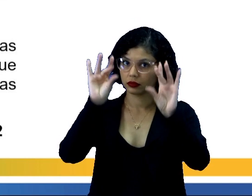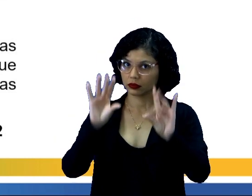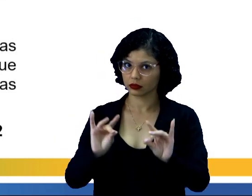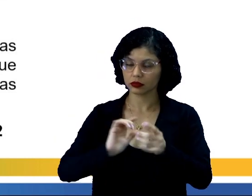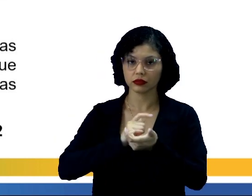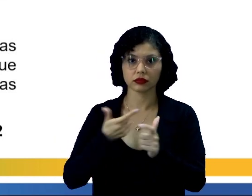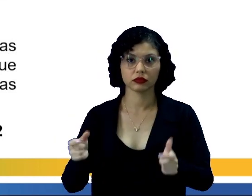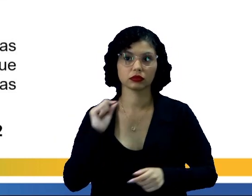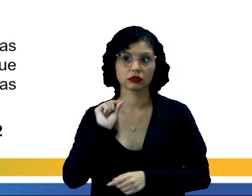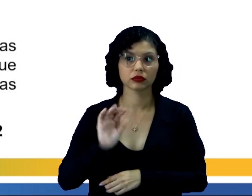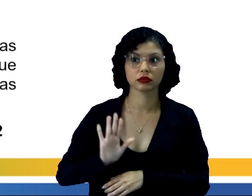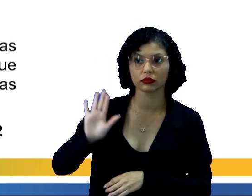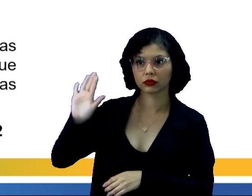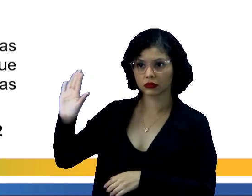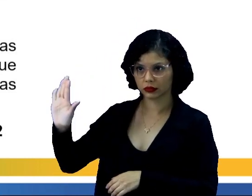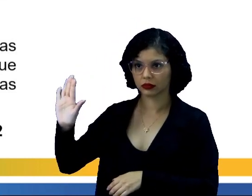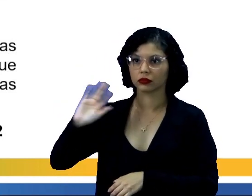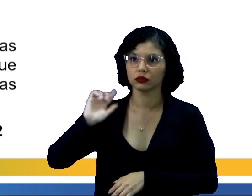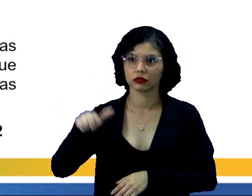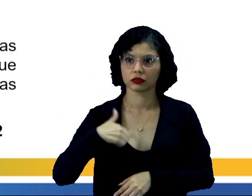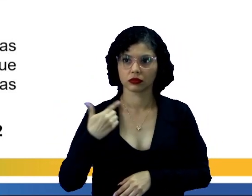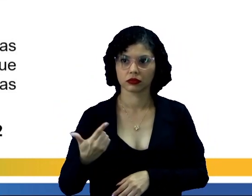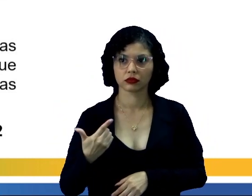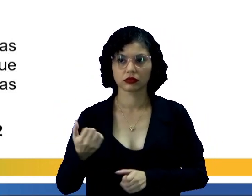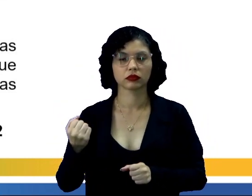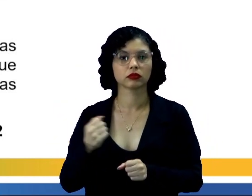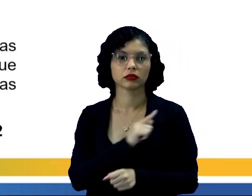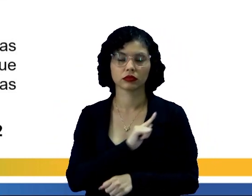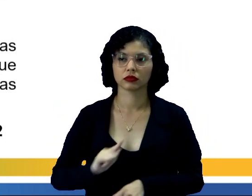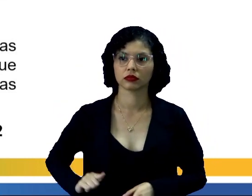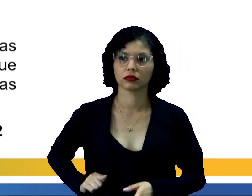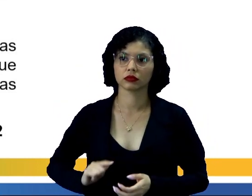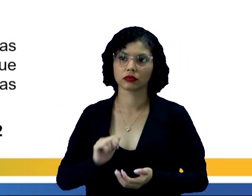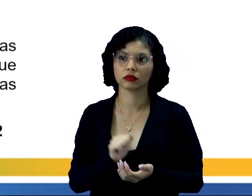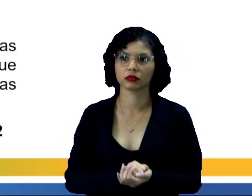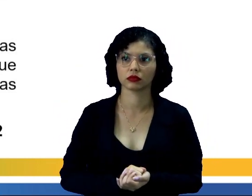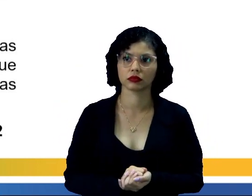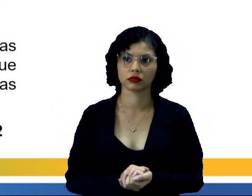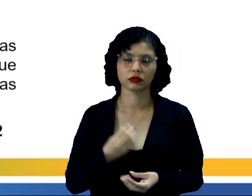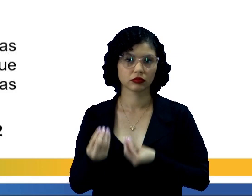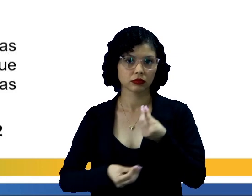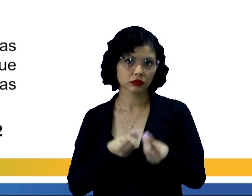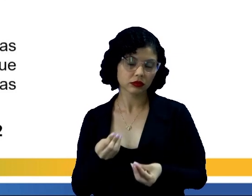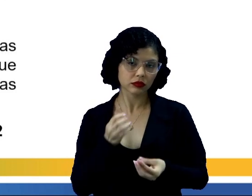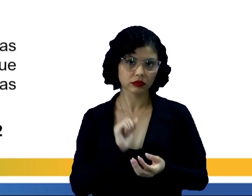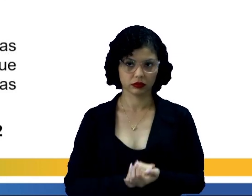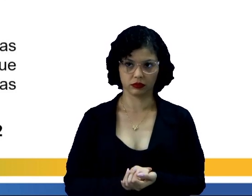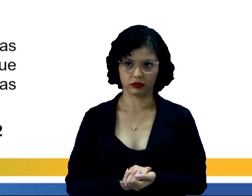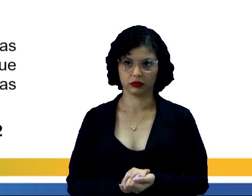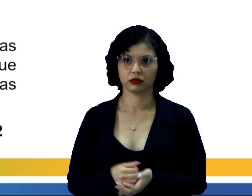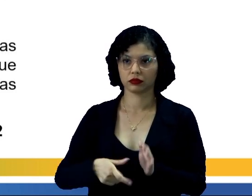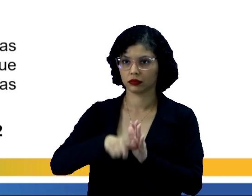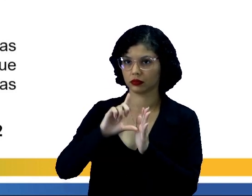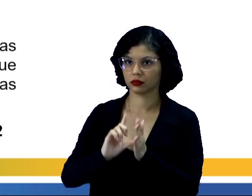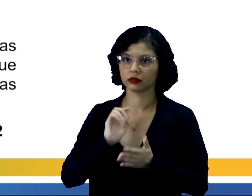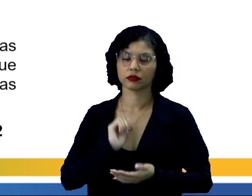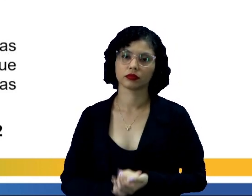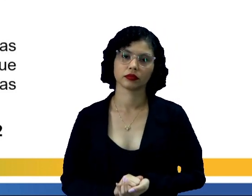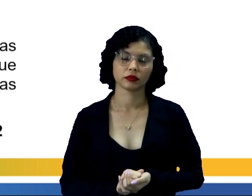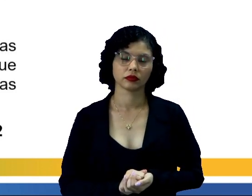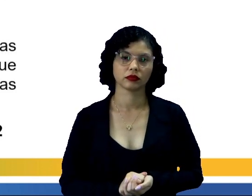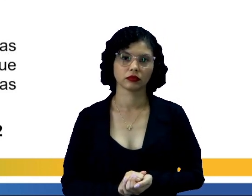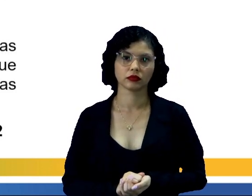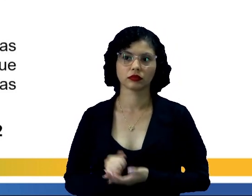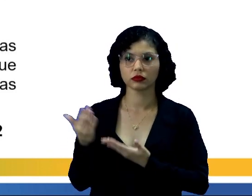que ele deixa para o próximo governo. Então vejam a forma como foi colocado a anterior e a forma como